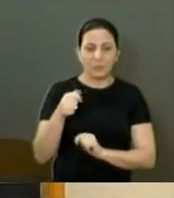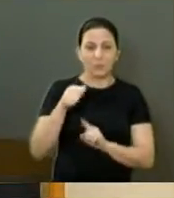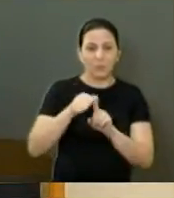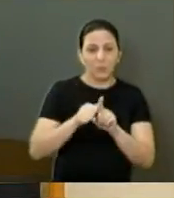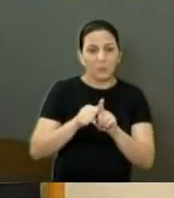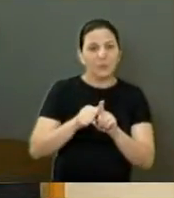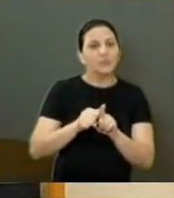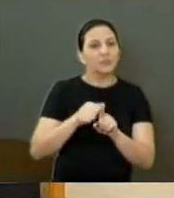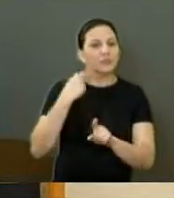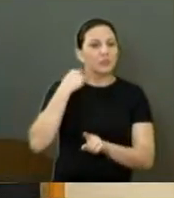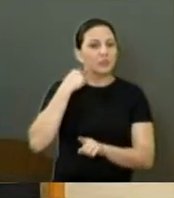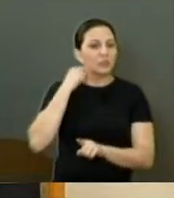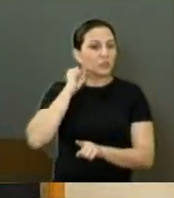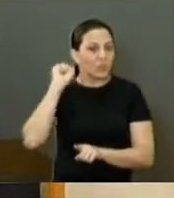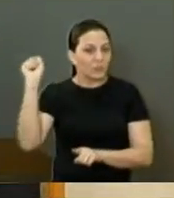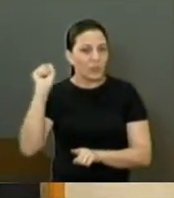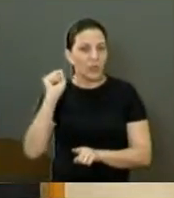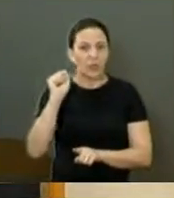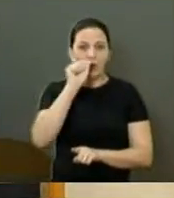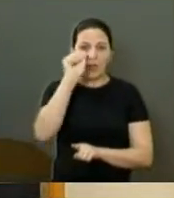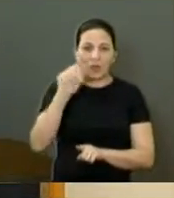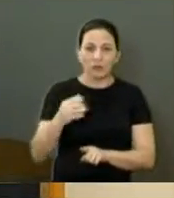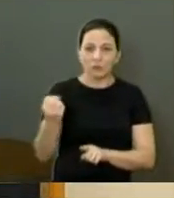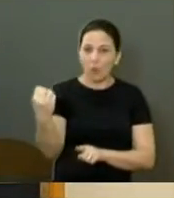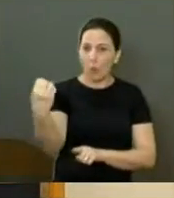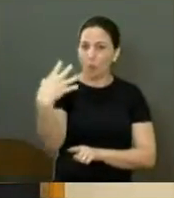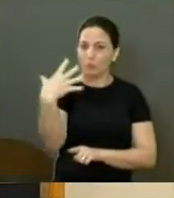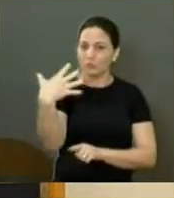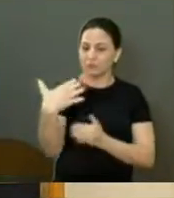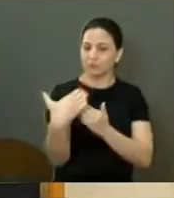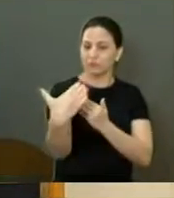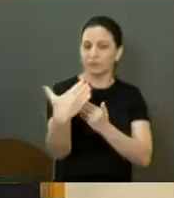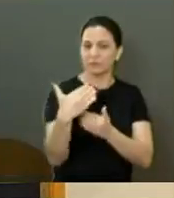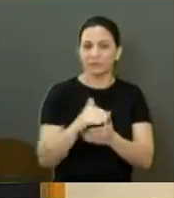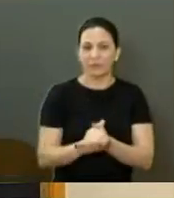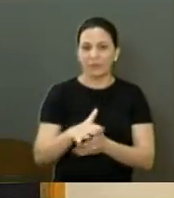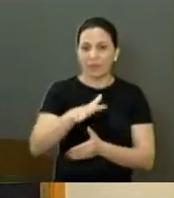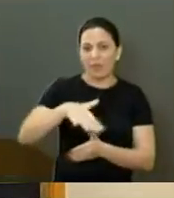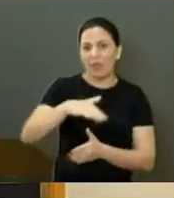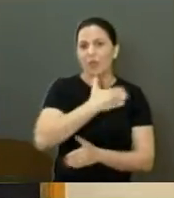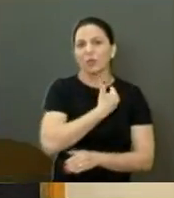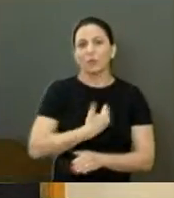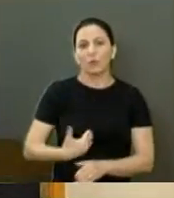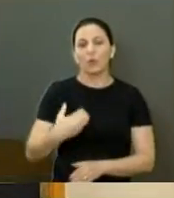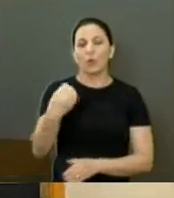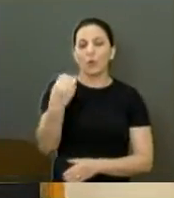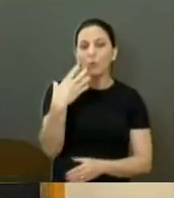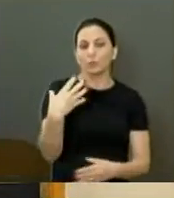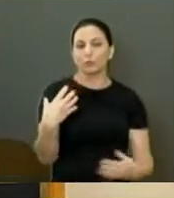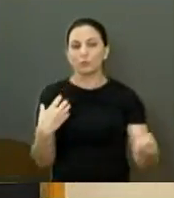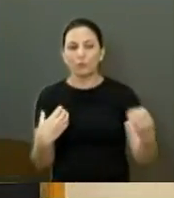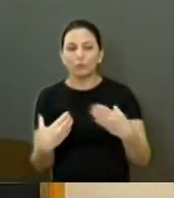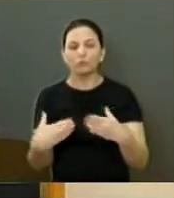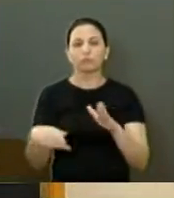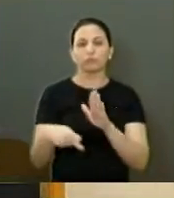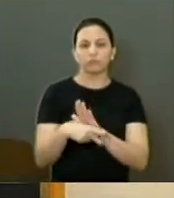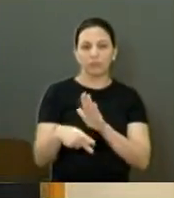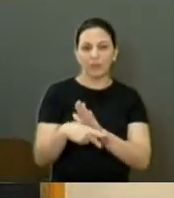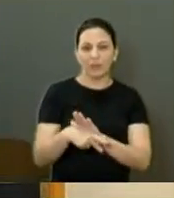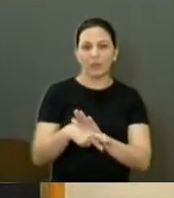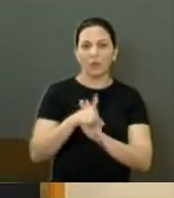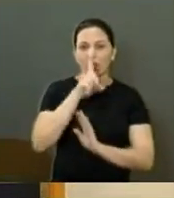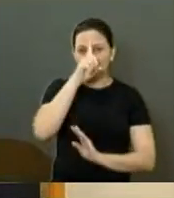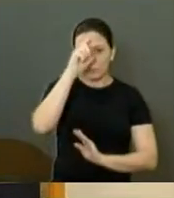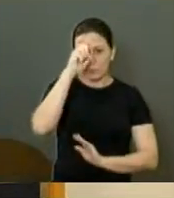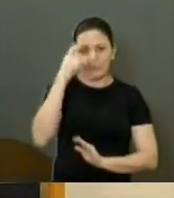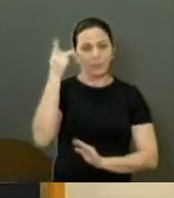abril. Outros espaços públicos estarão iluminados também, o Hospital São Paulo,